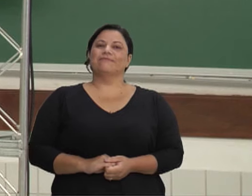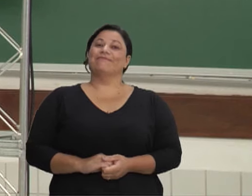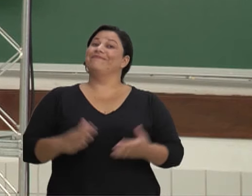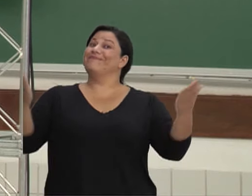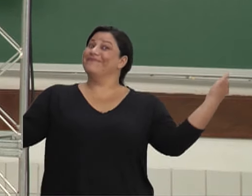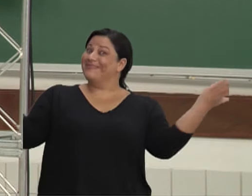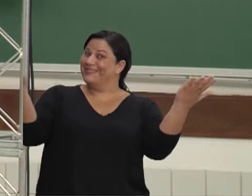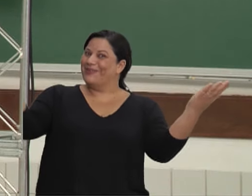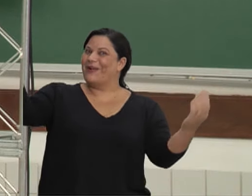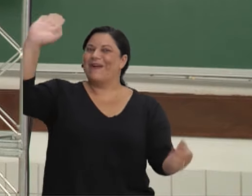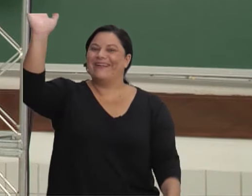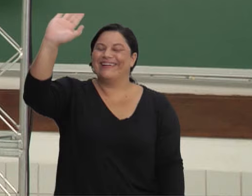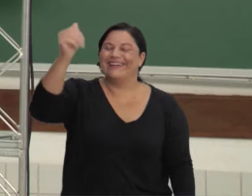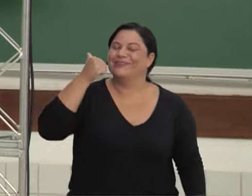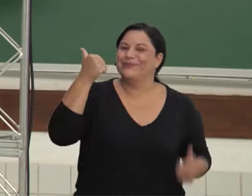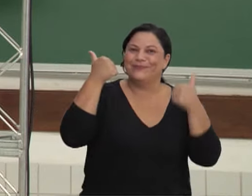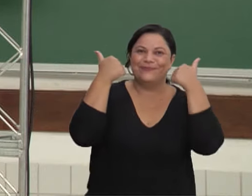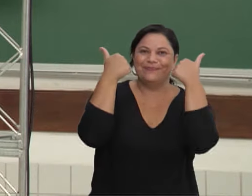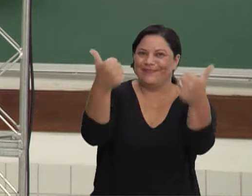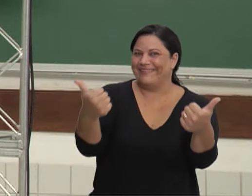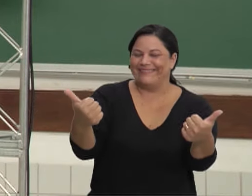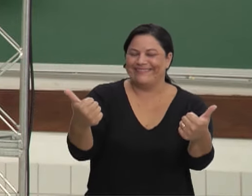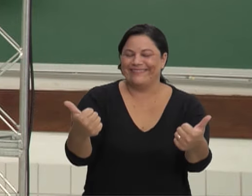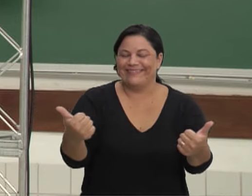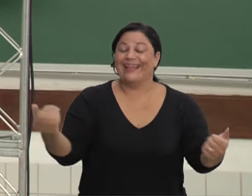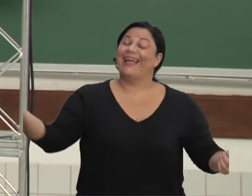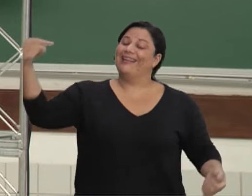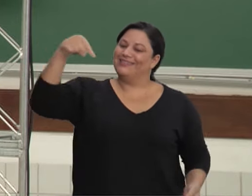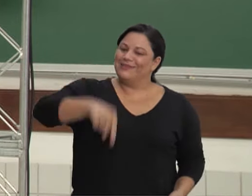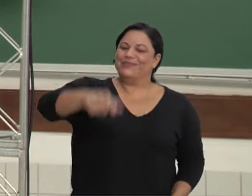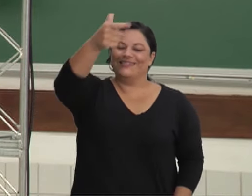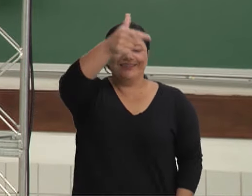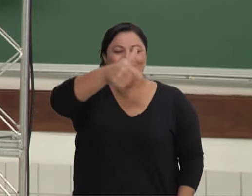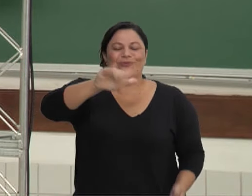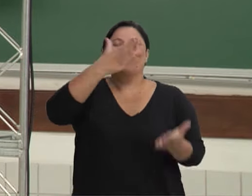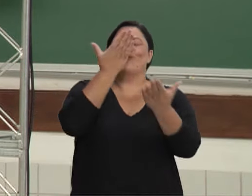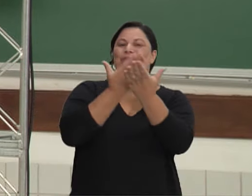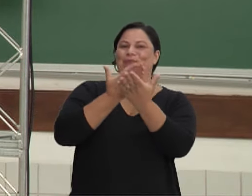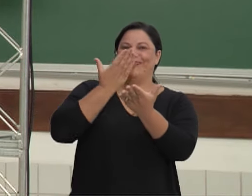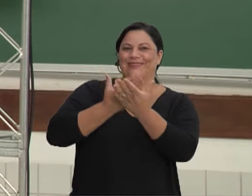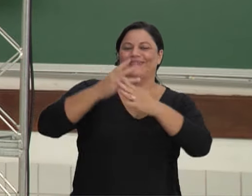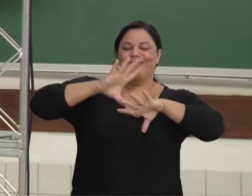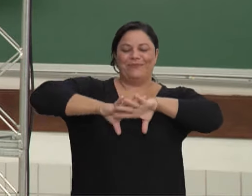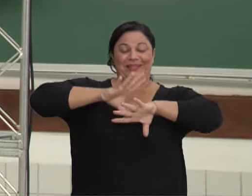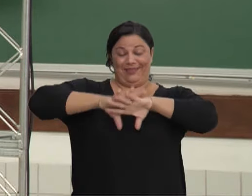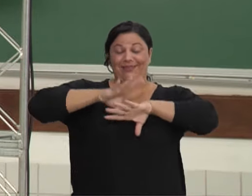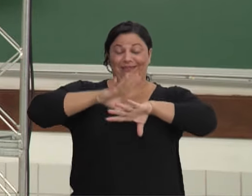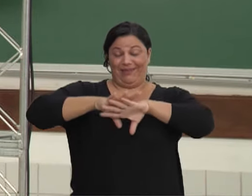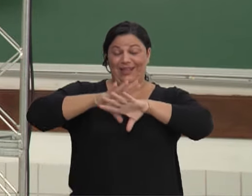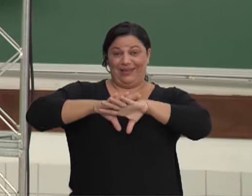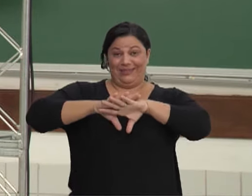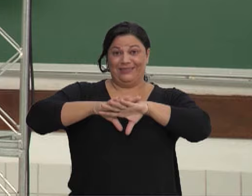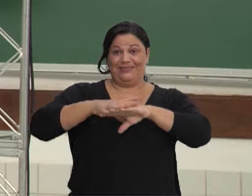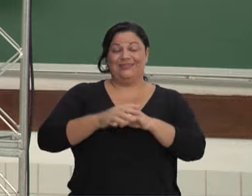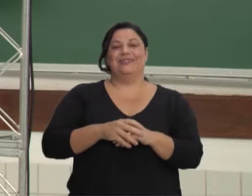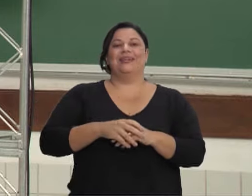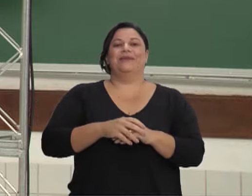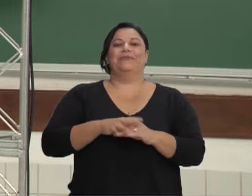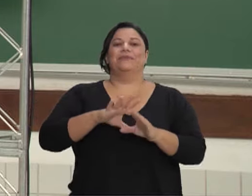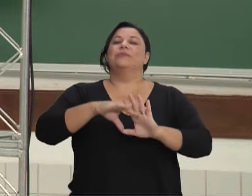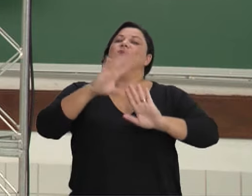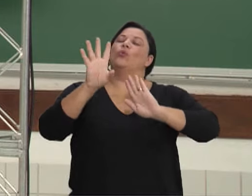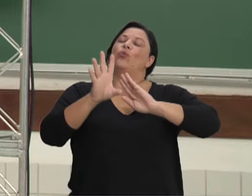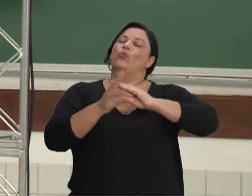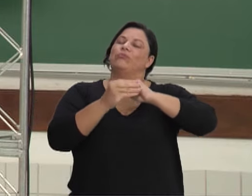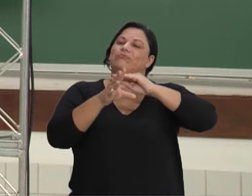Olá, galera, tudo tranquilo? Estamos aqui para mais uma aula Paraná, aula de matemática, conteúdo do terceiro ano. Vocês